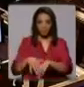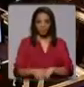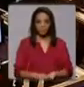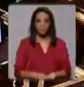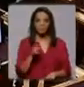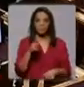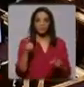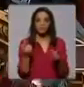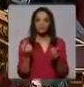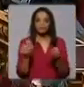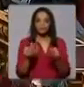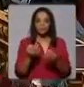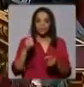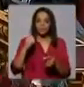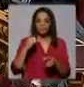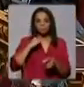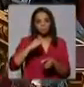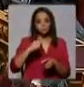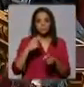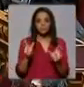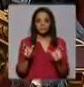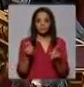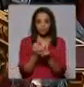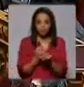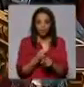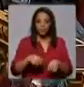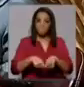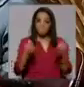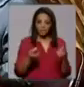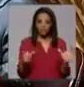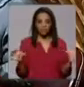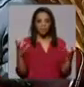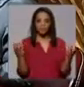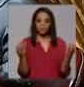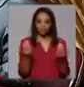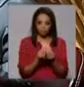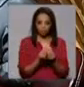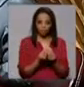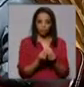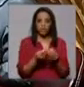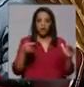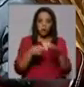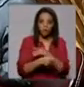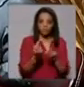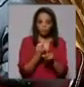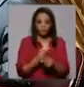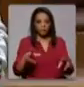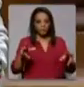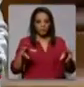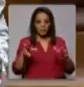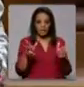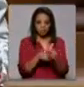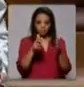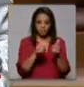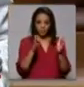É um combate em que os partidos estão unidos. Todos os projetos contra a corrupção e o enriquecimento ilícito são aprovados.